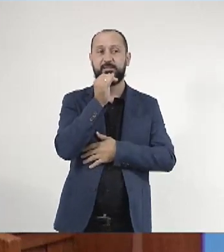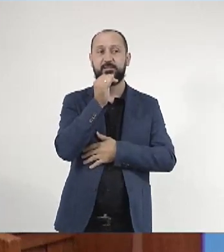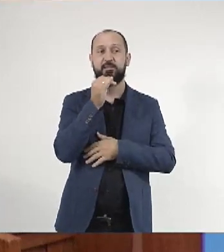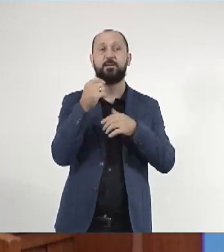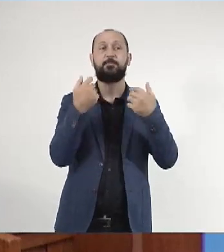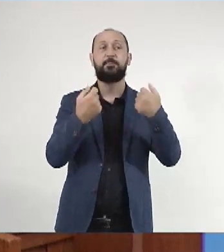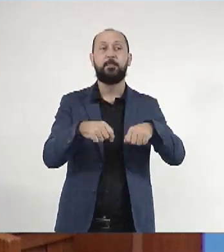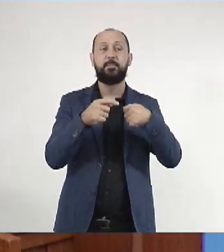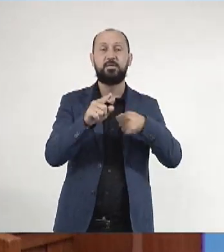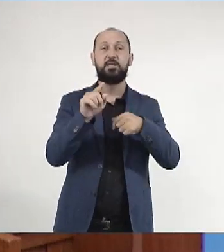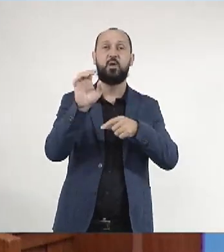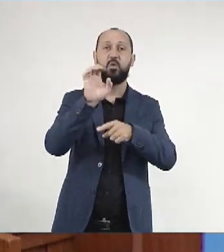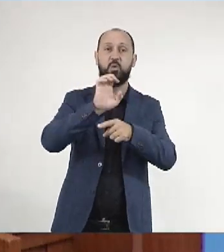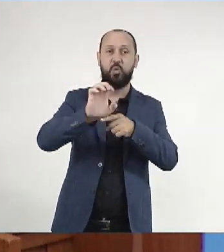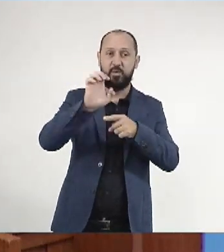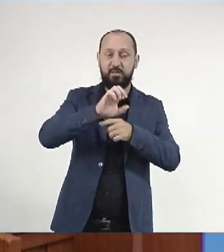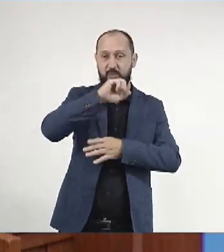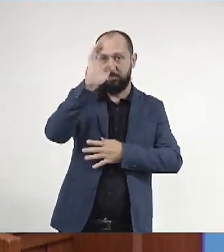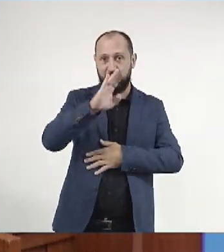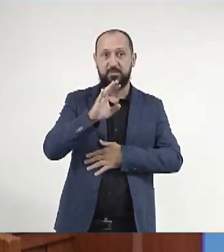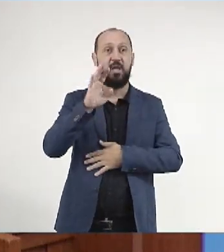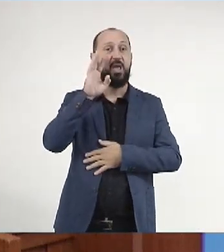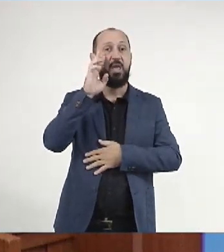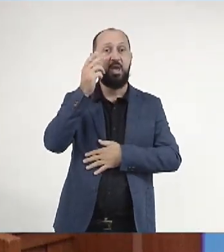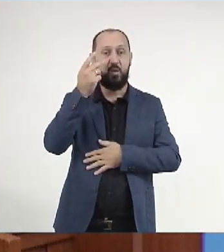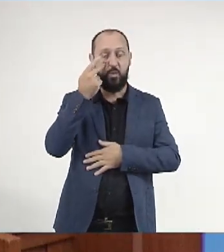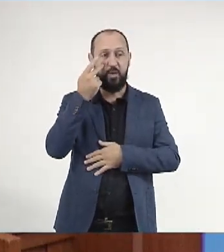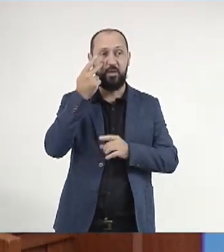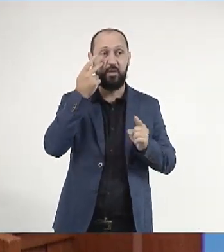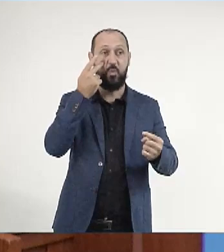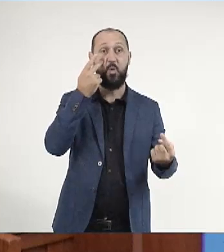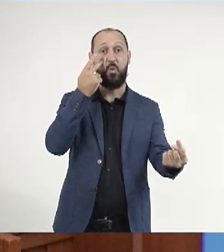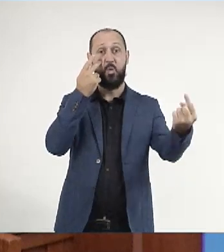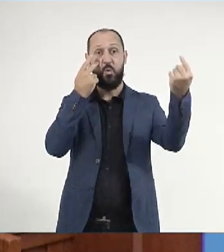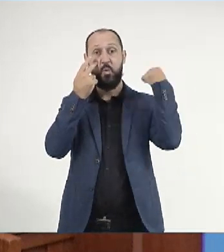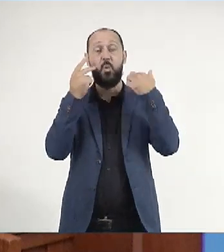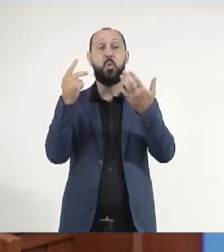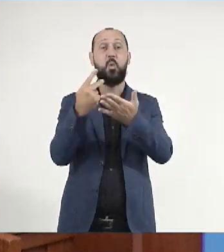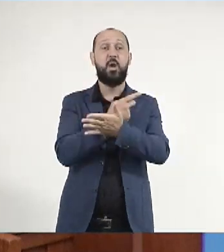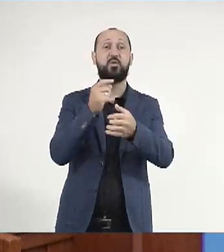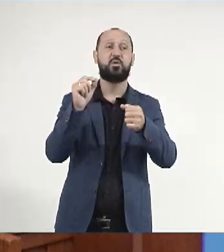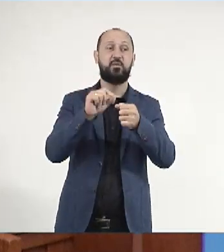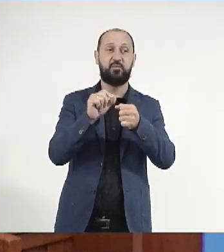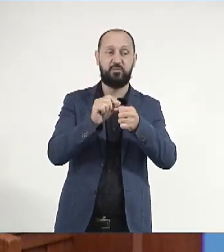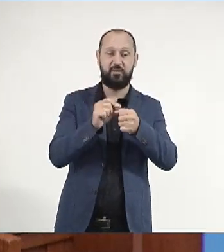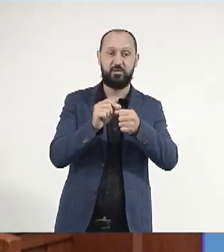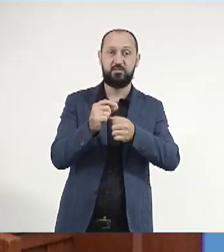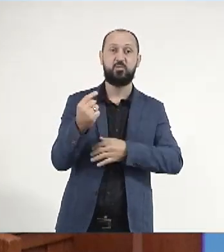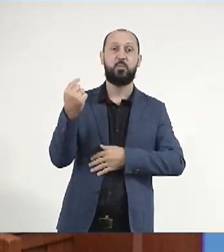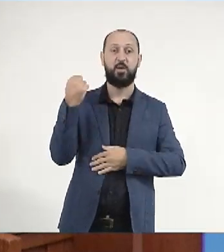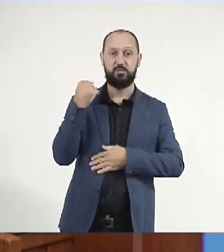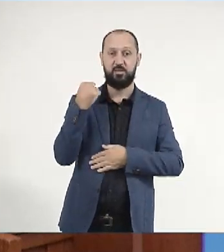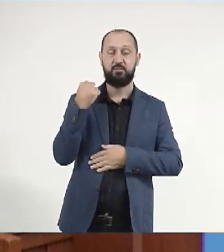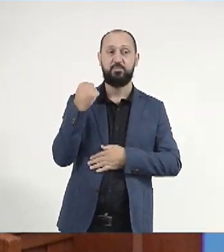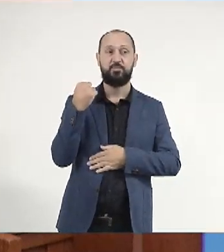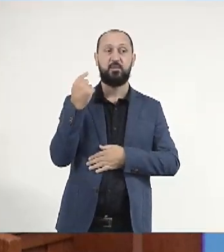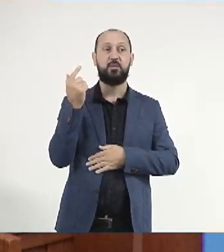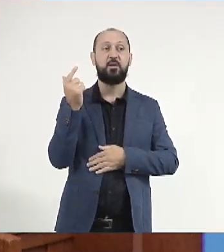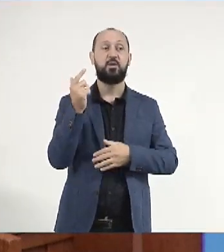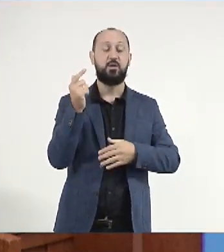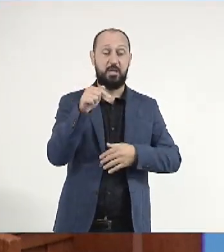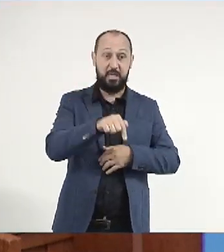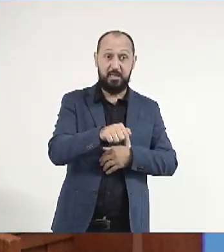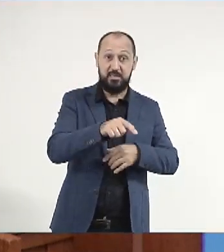é preciso que o Estado brasileiro reconheça o erro que ele cometeu no passado e resolva